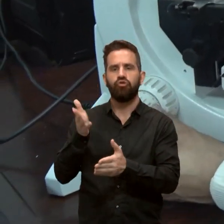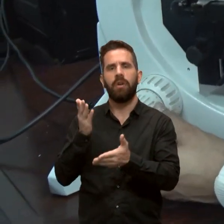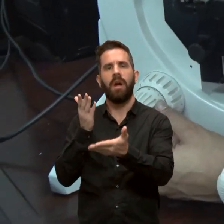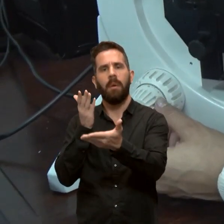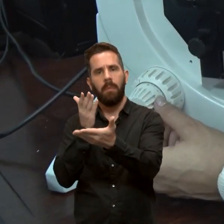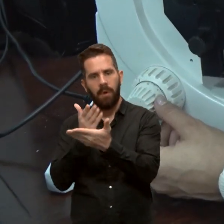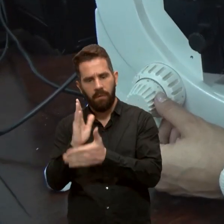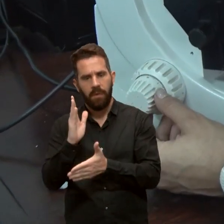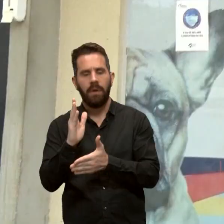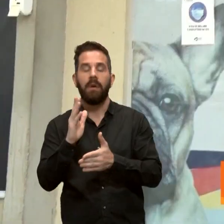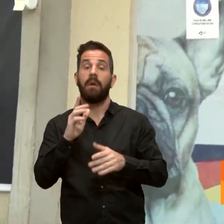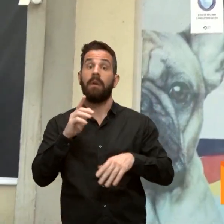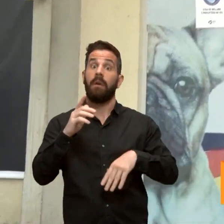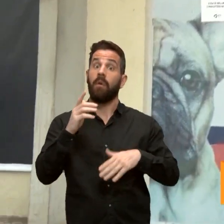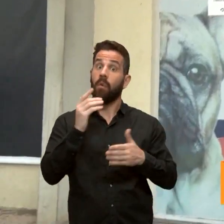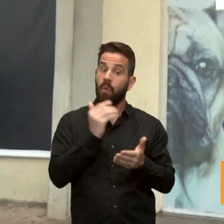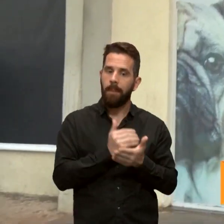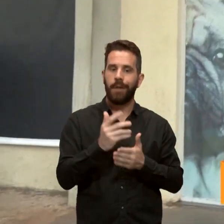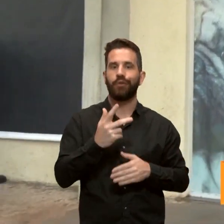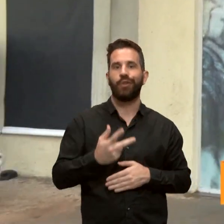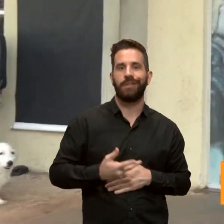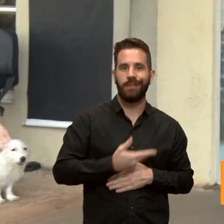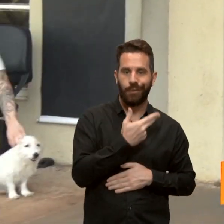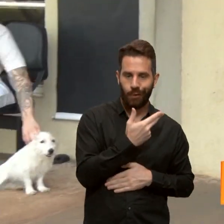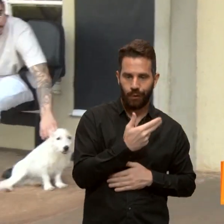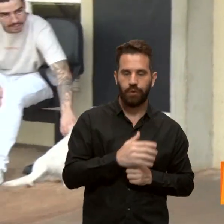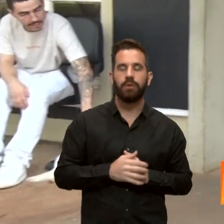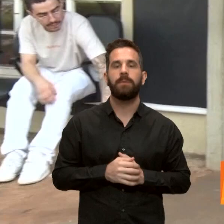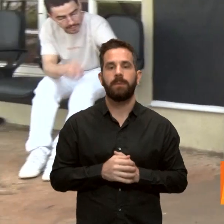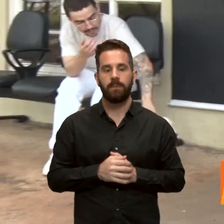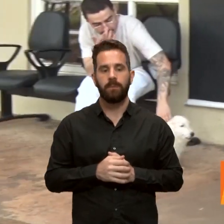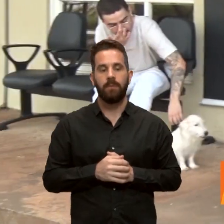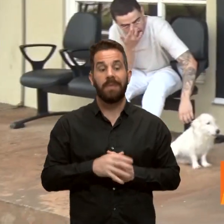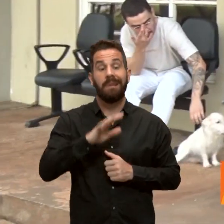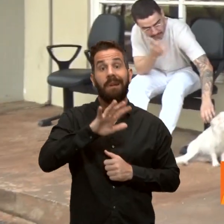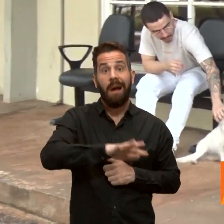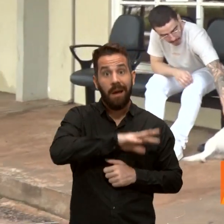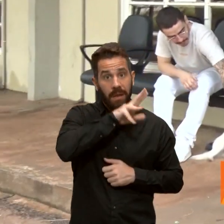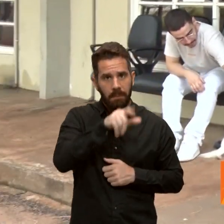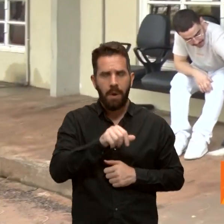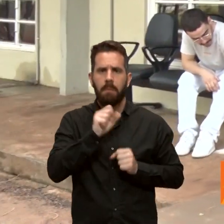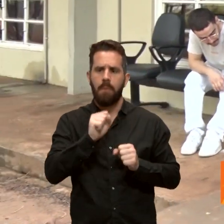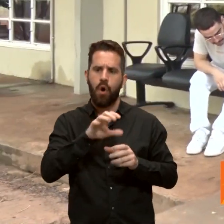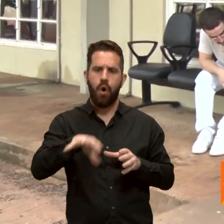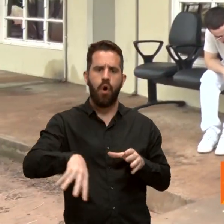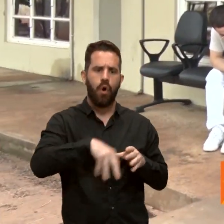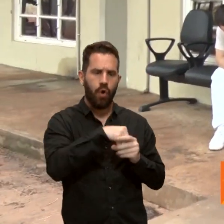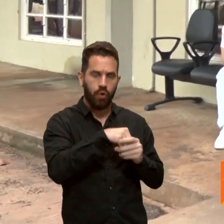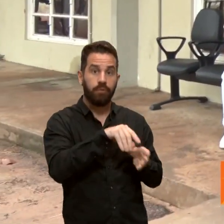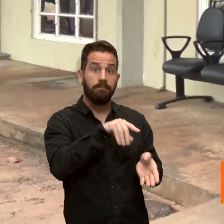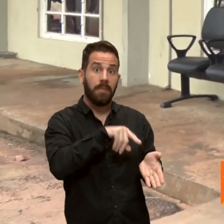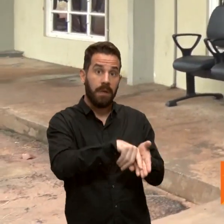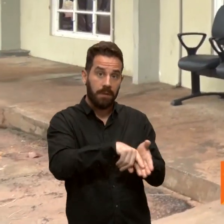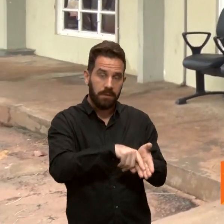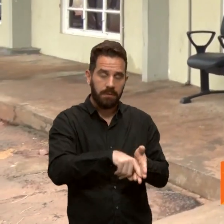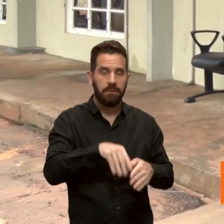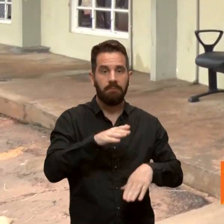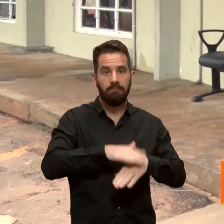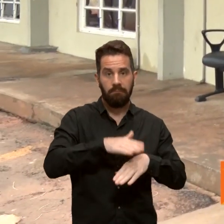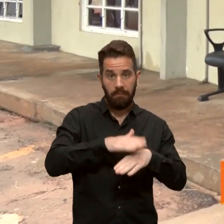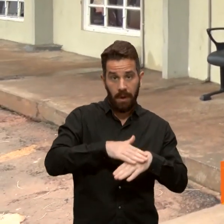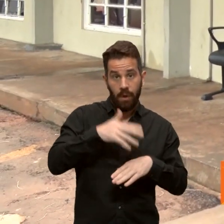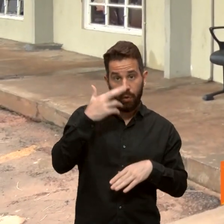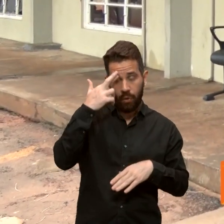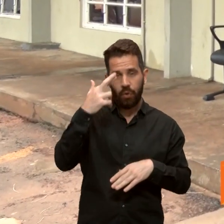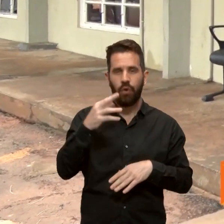foi para a parte da cirurgia. Para que os animais pudessem participar da pesquisa, os tutores assinaram um termo de ciência